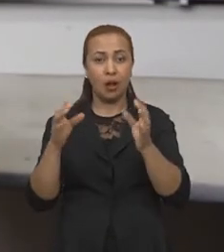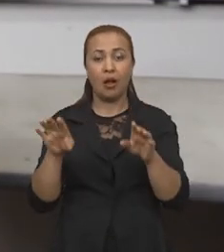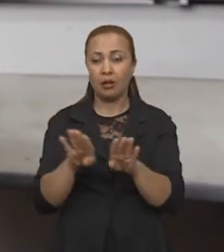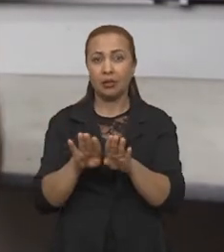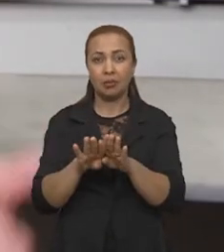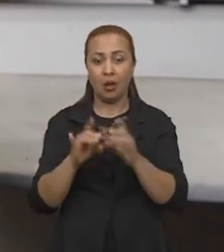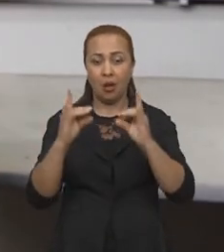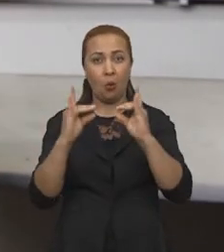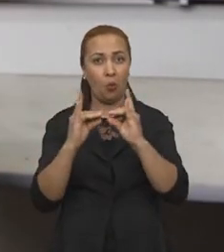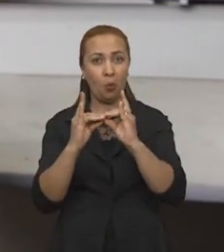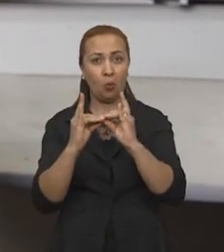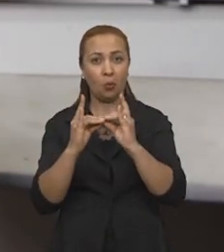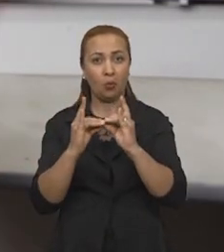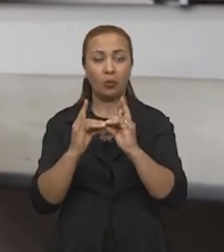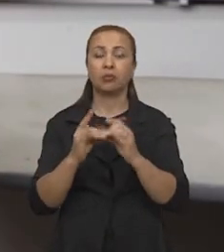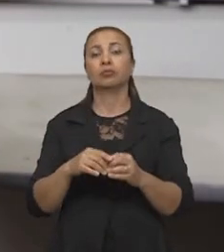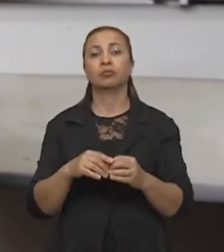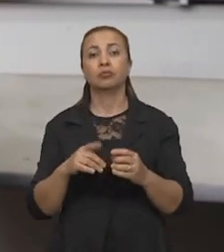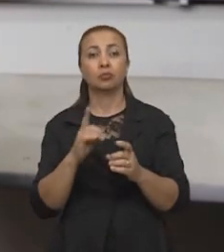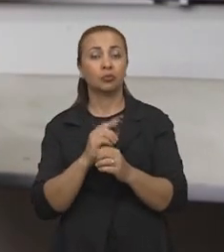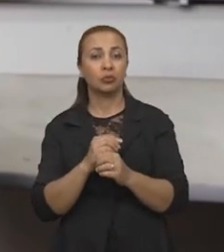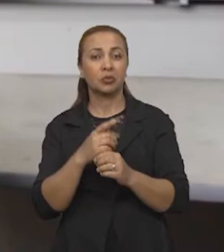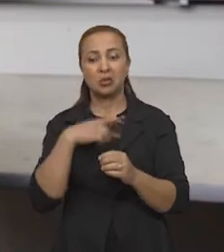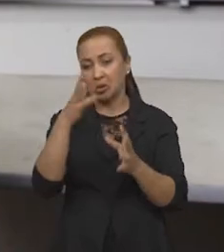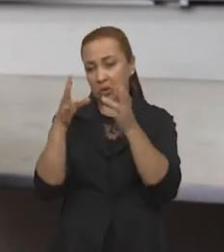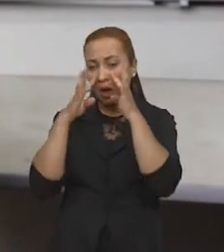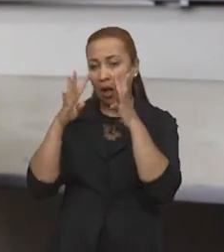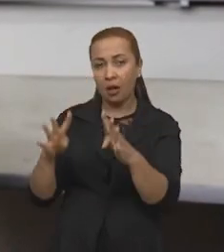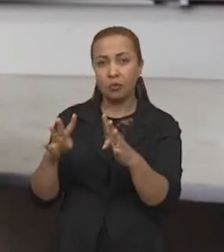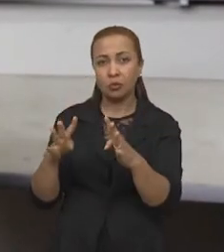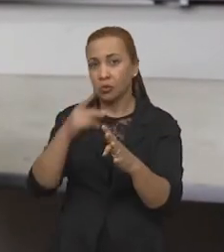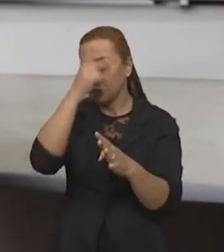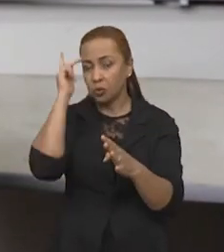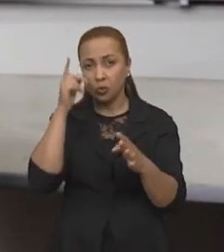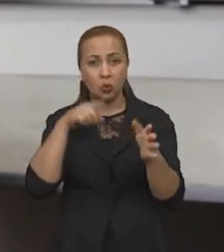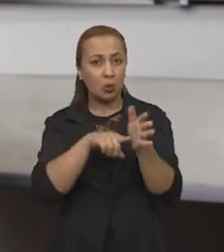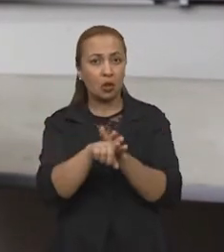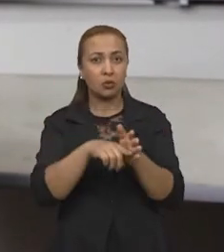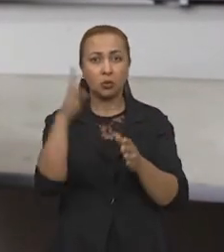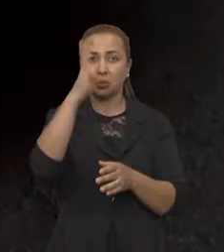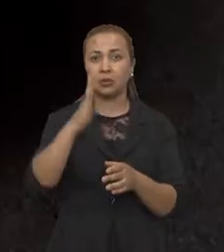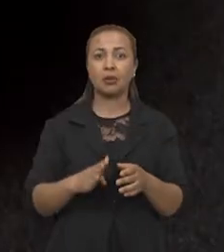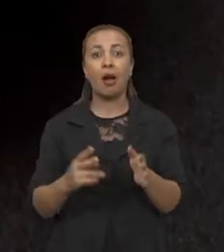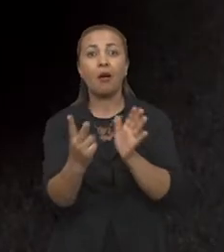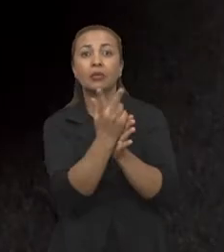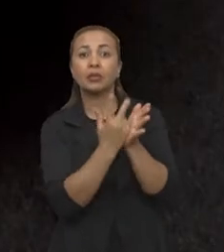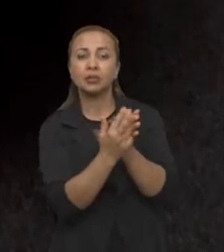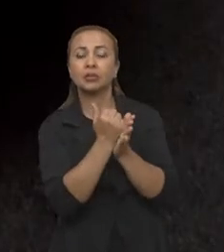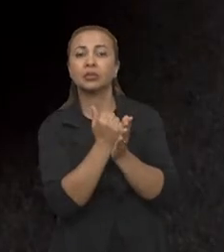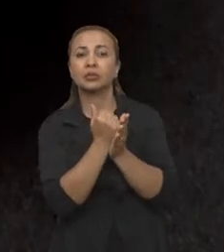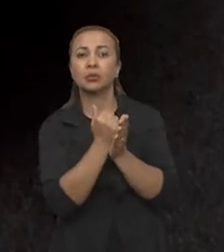em urnas funerárias, e aí vem um ponto, né, que tem chamado a atenção de pesquisadores do Brasil, são os